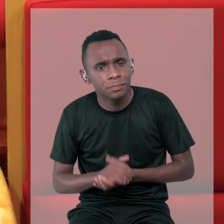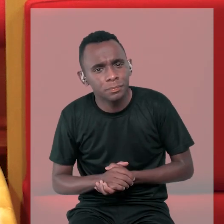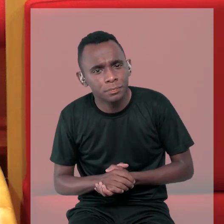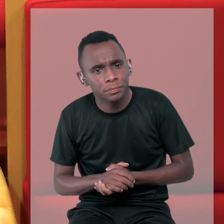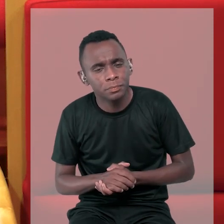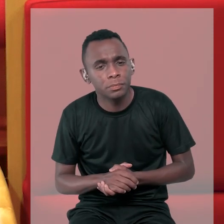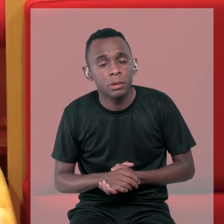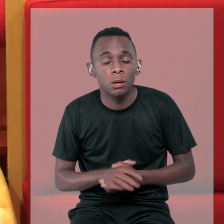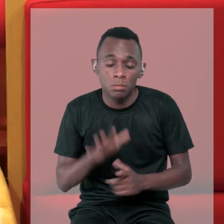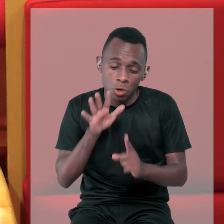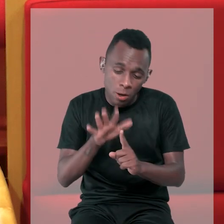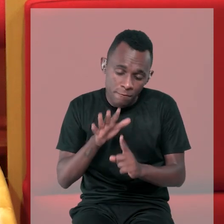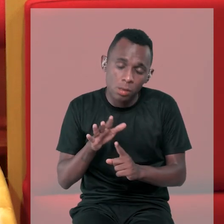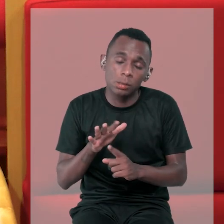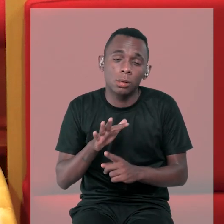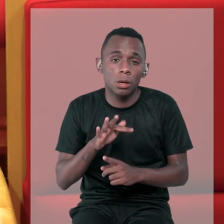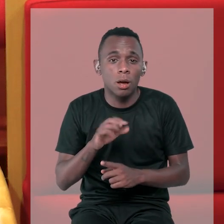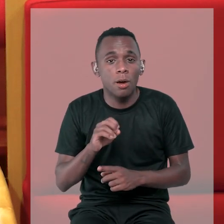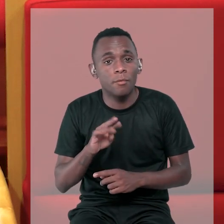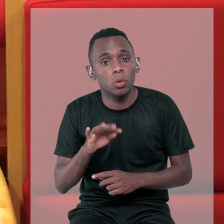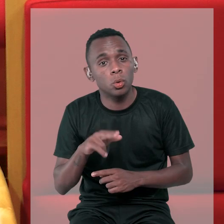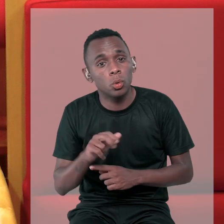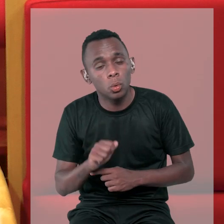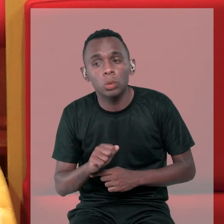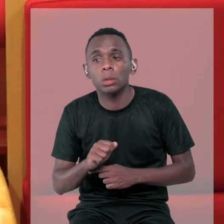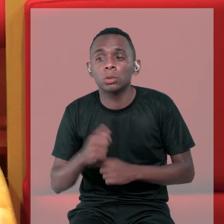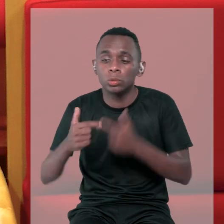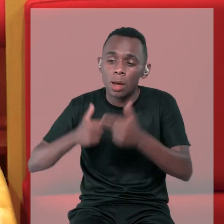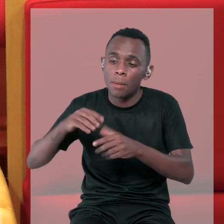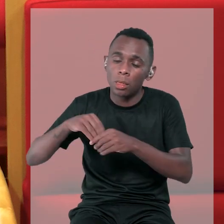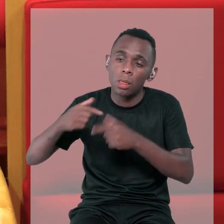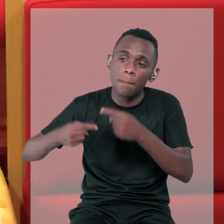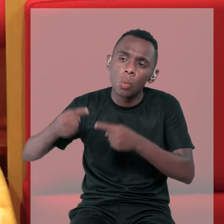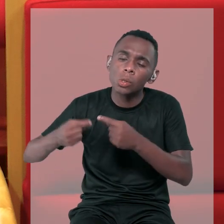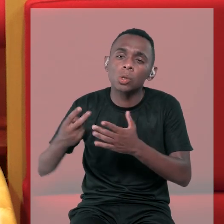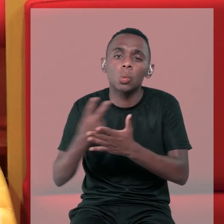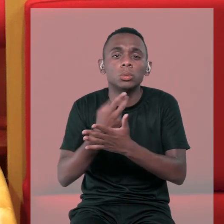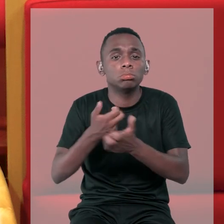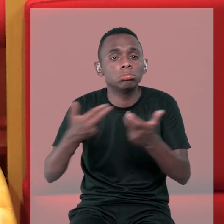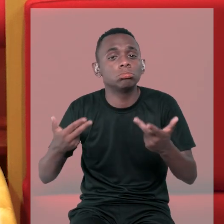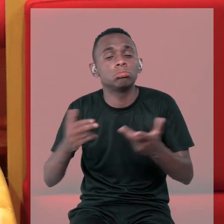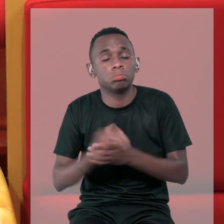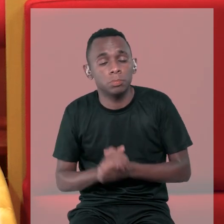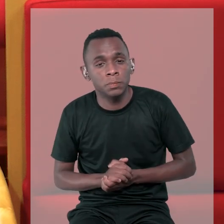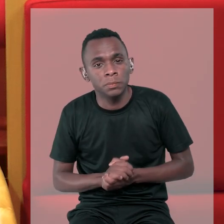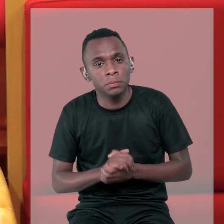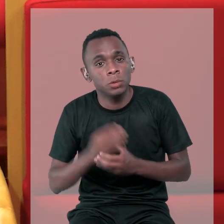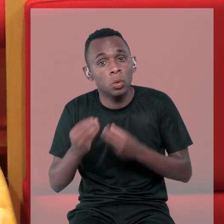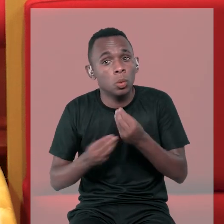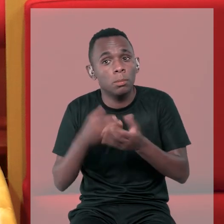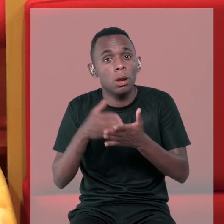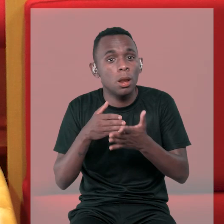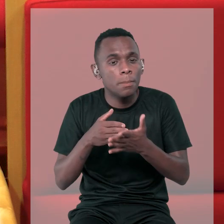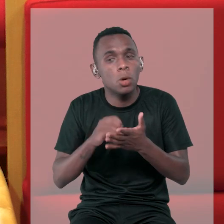fortuna sobre as ações políticas, os acontecimentos, como barrá-la ou direcionar